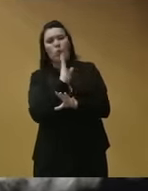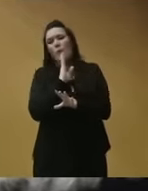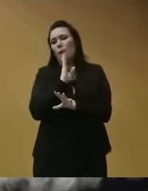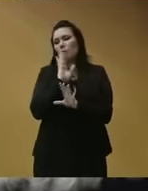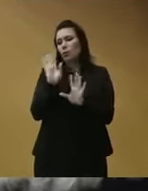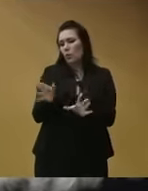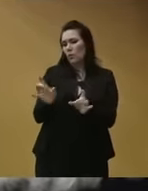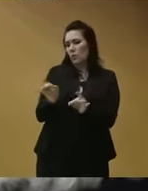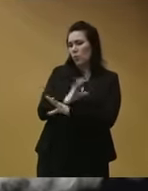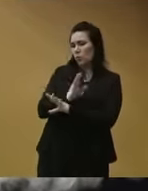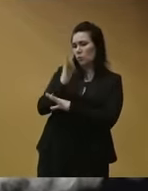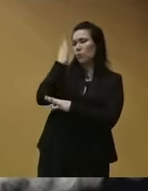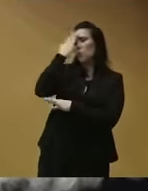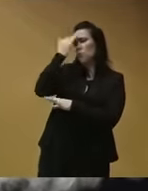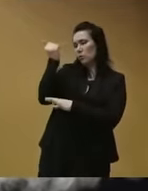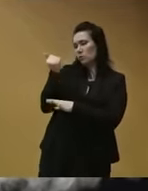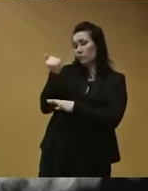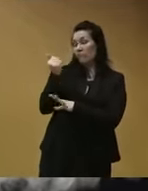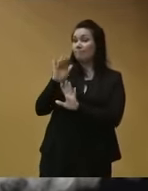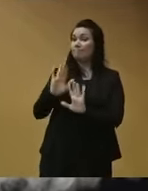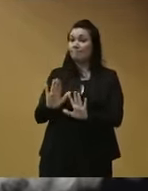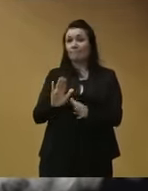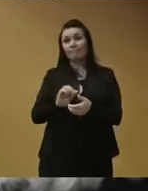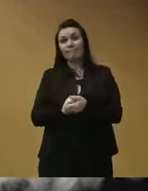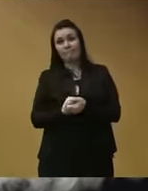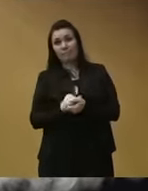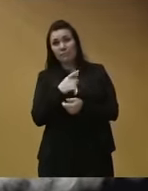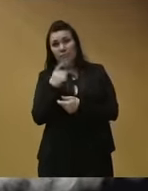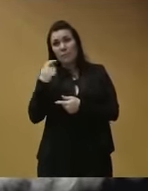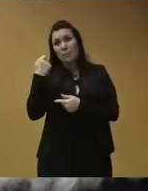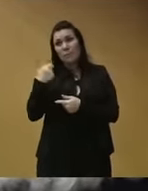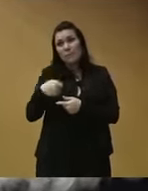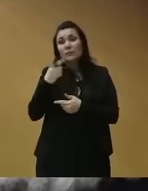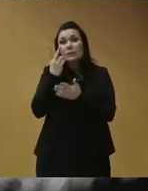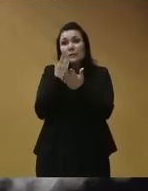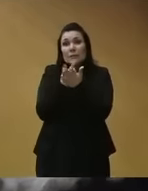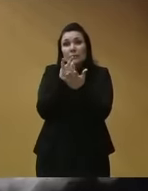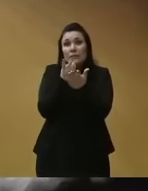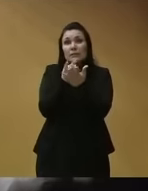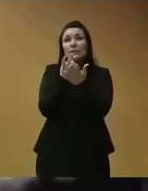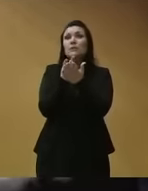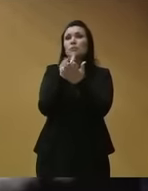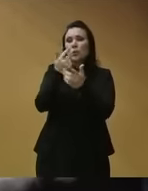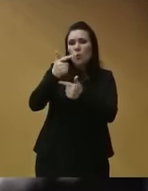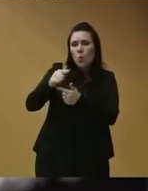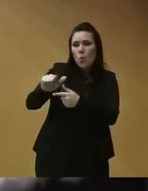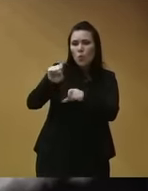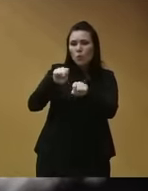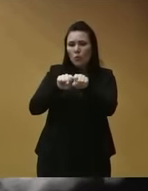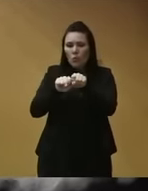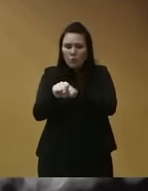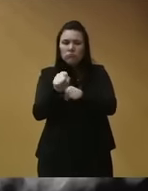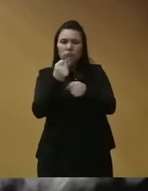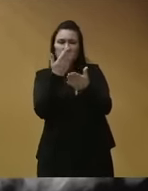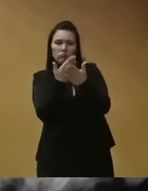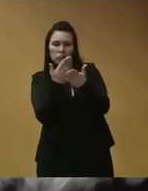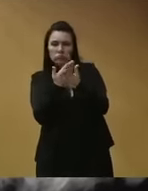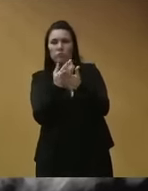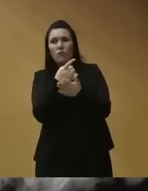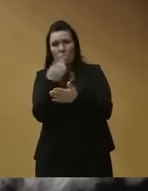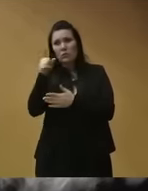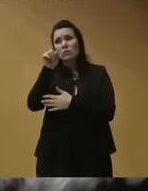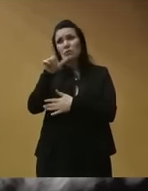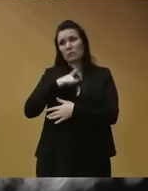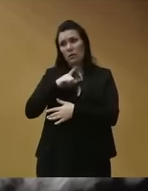fim, não precisa perguntar para quem os apoiou durante esses anos aqui na UFPEL se vocês são relevantes. A